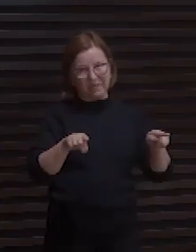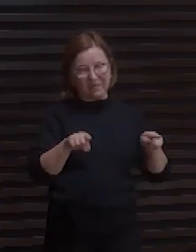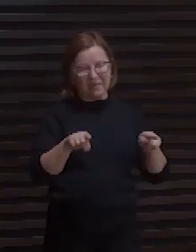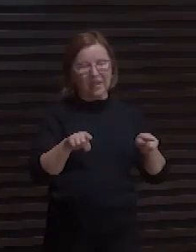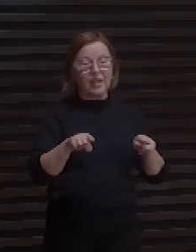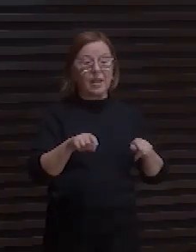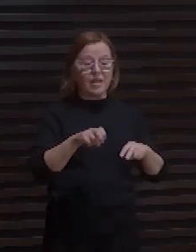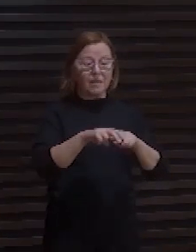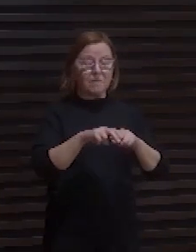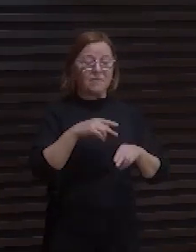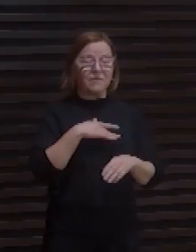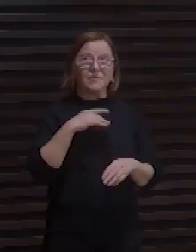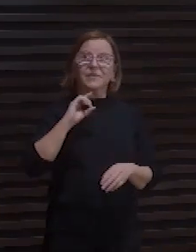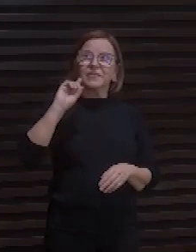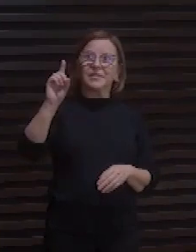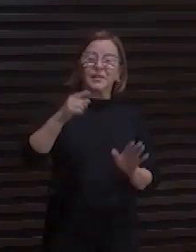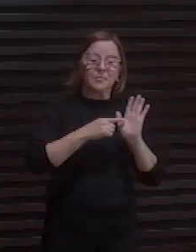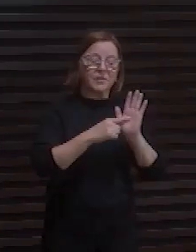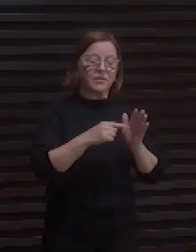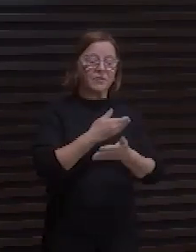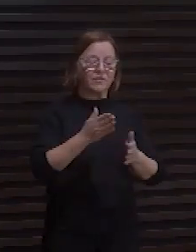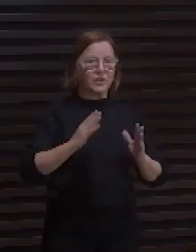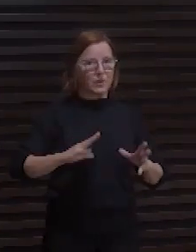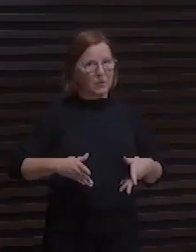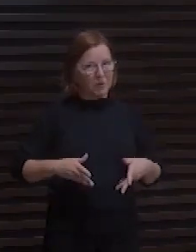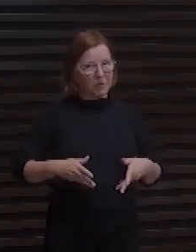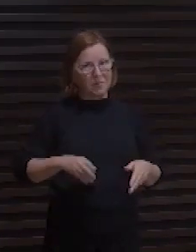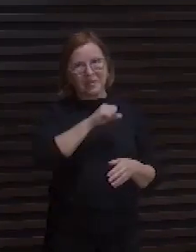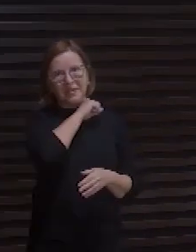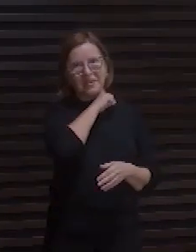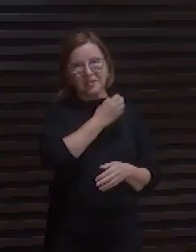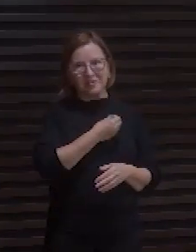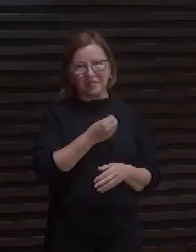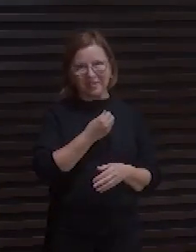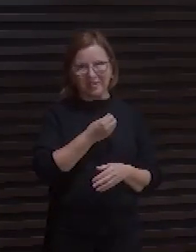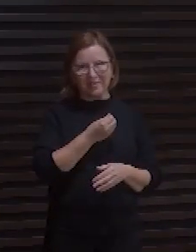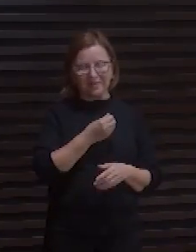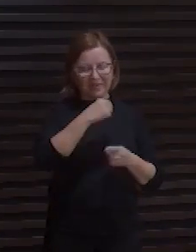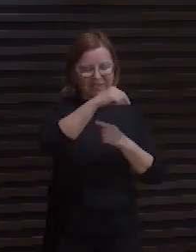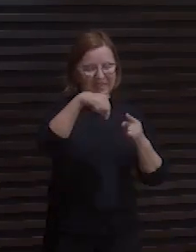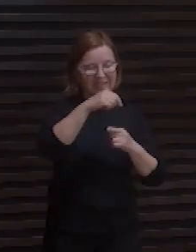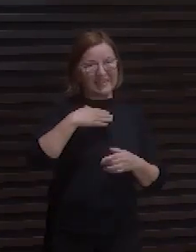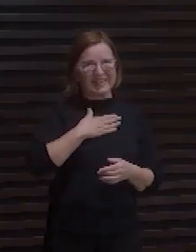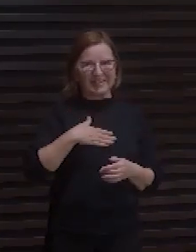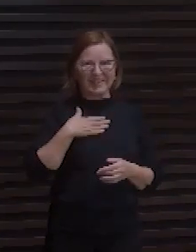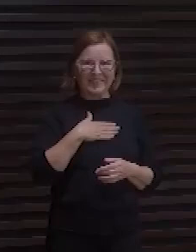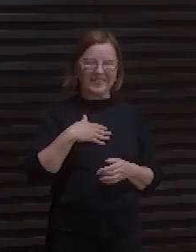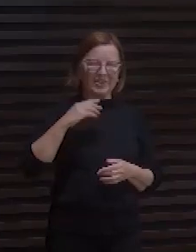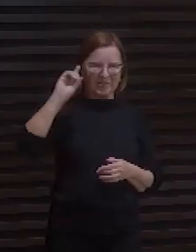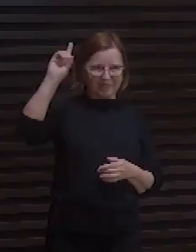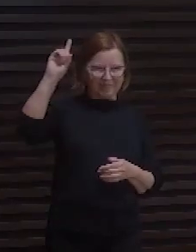Deus, que apresenteis o vosso corpo por sacrifício vivo, santo e